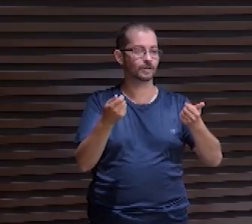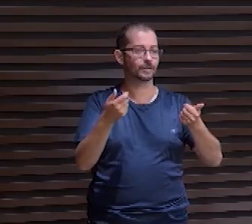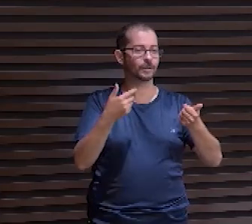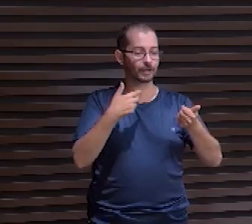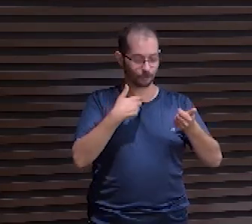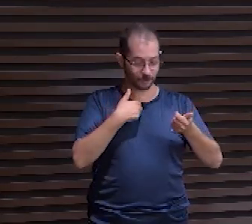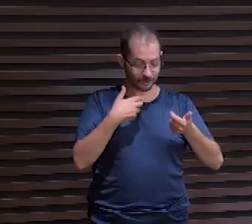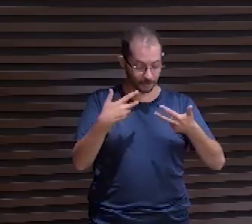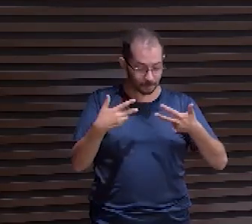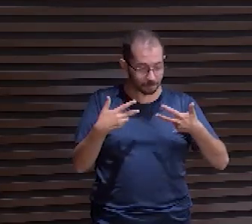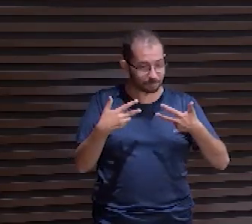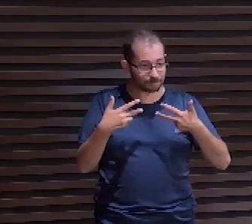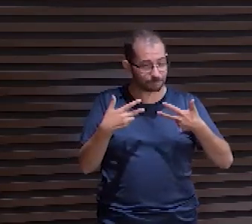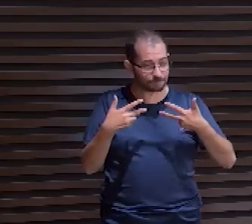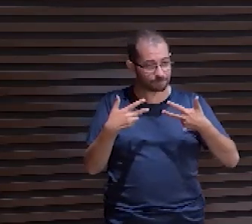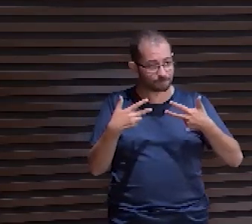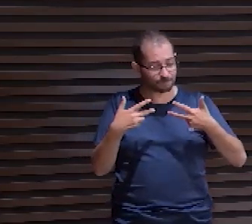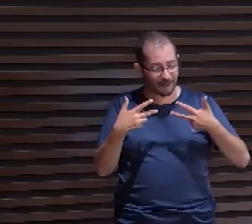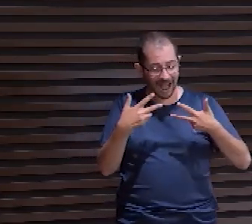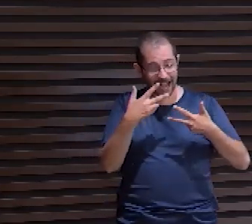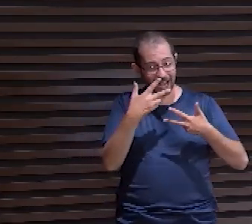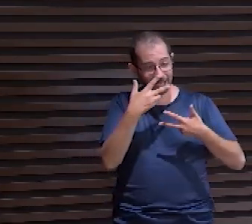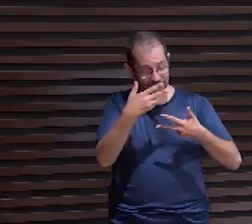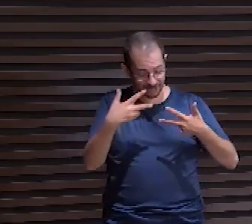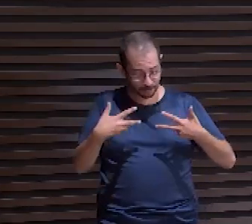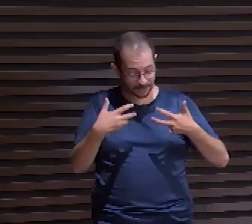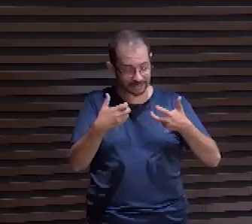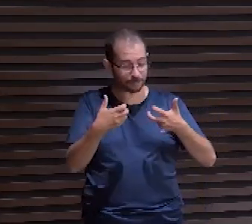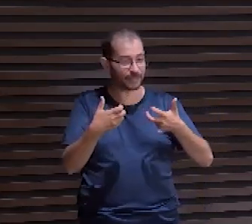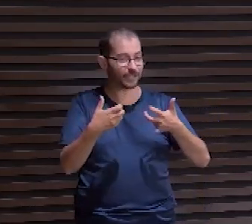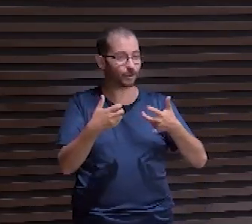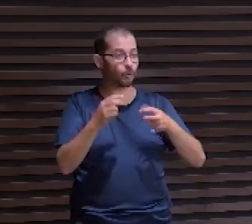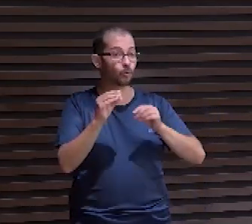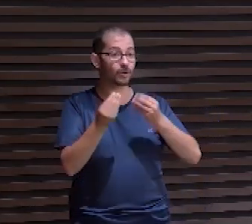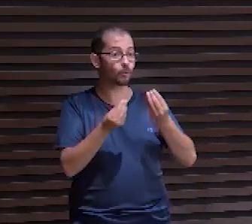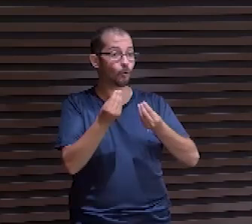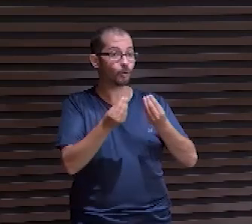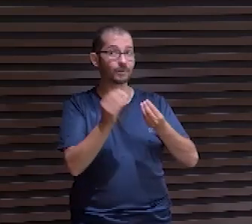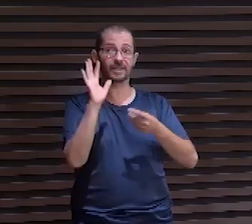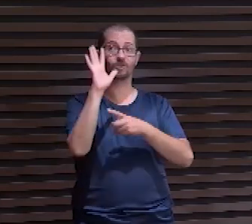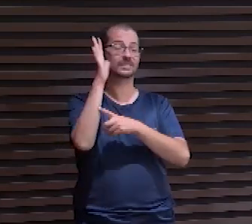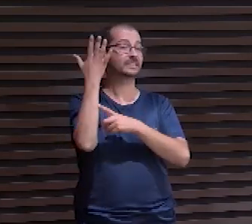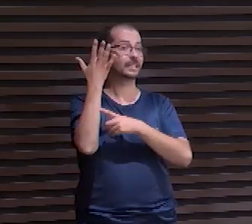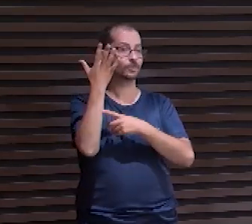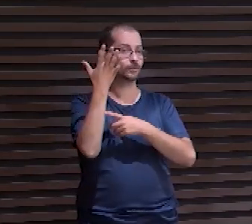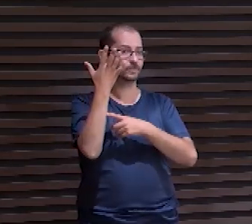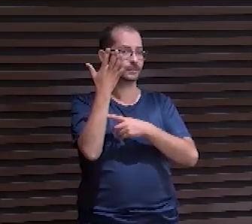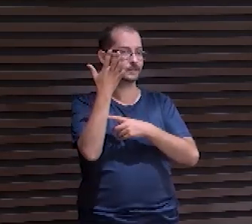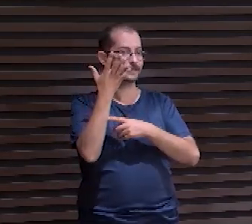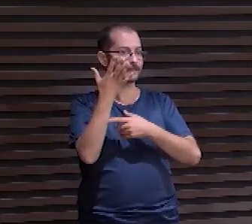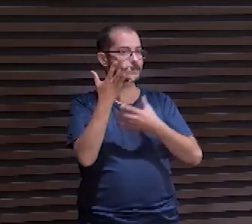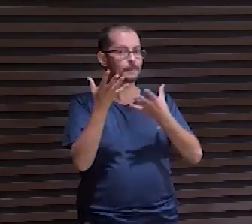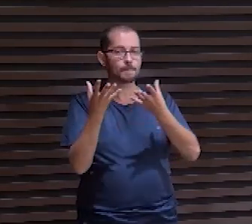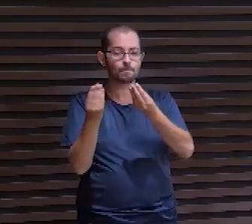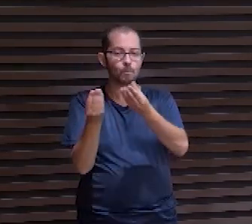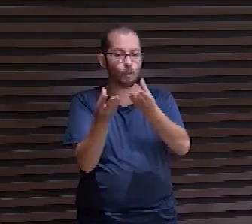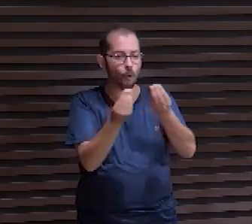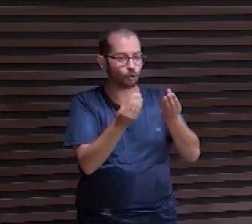a remota possibilidade daquilo ter acontecido por acaso. com milhões de